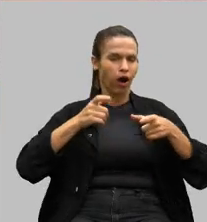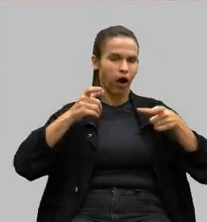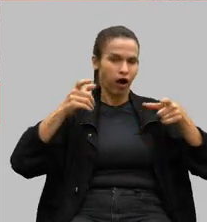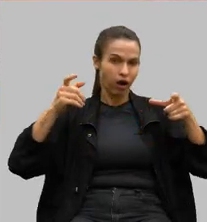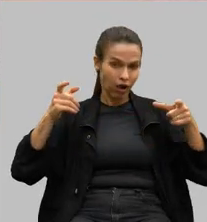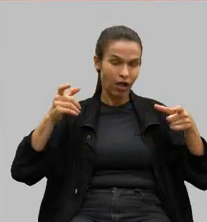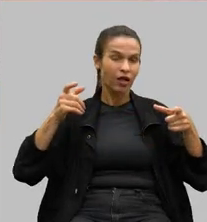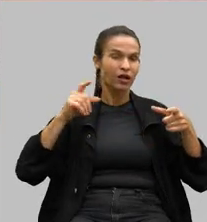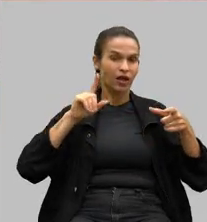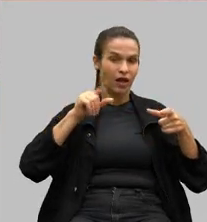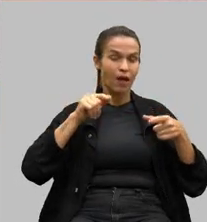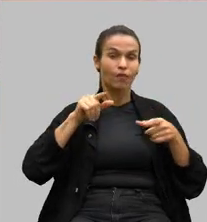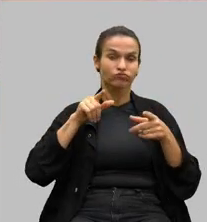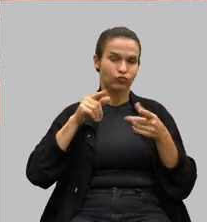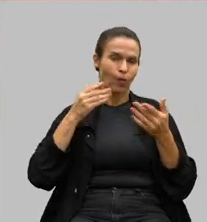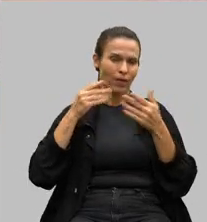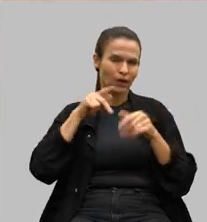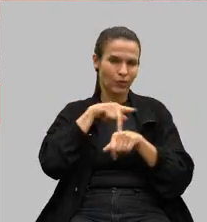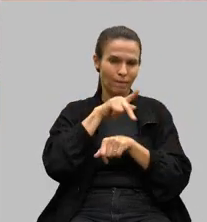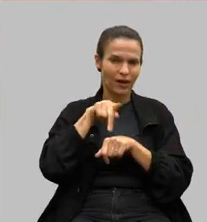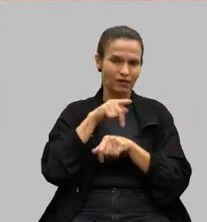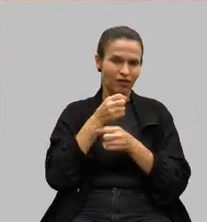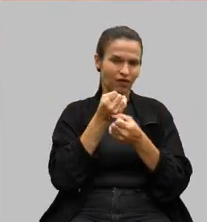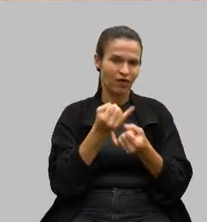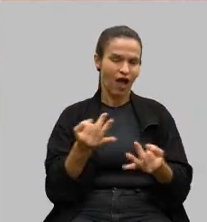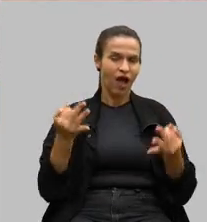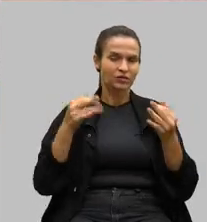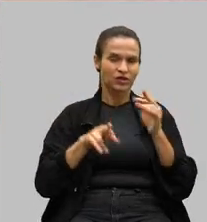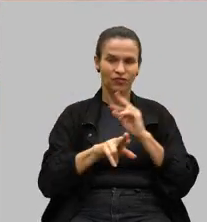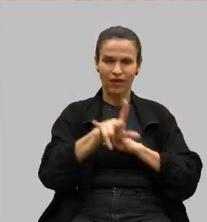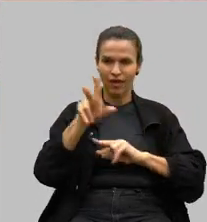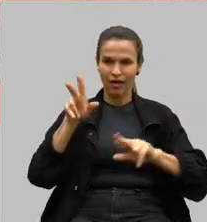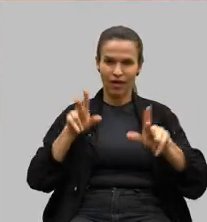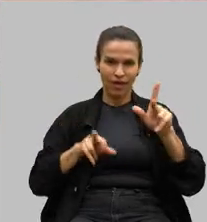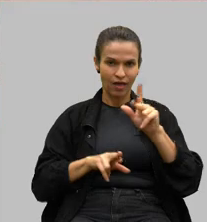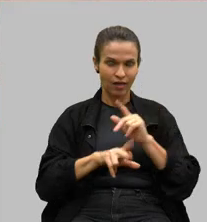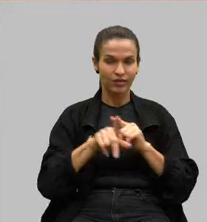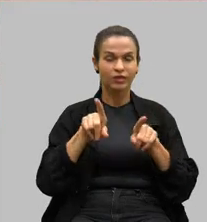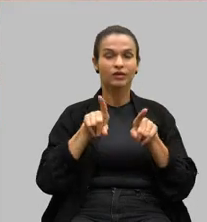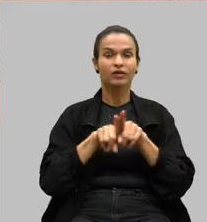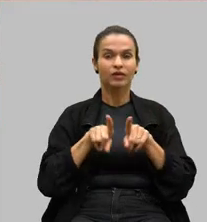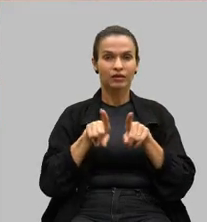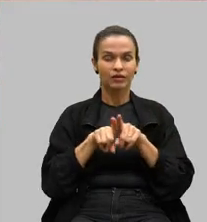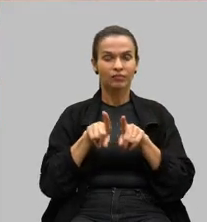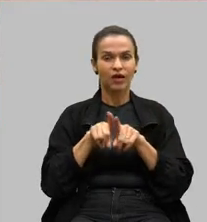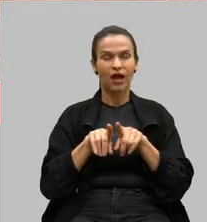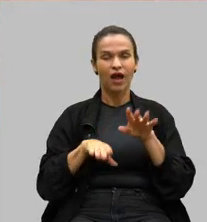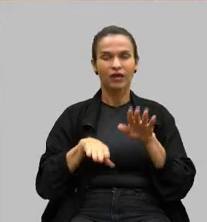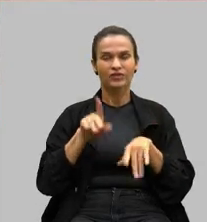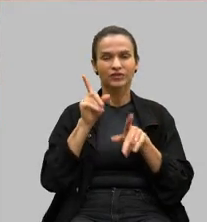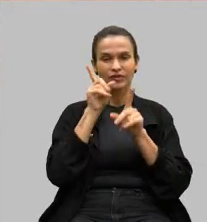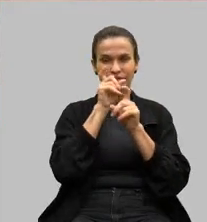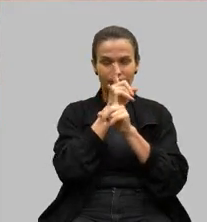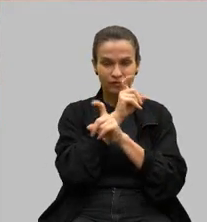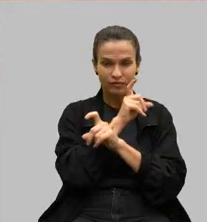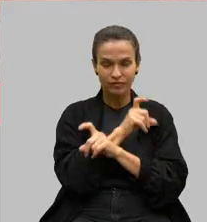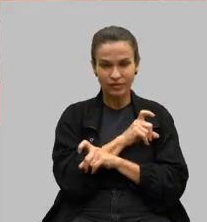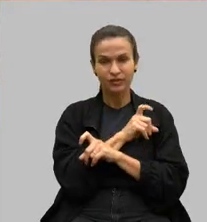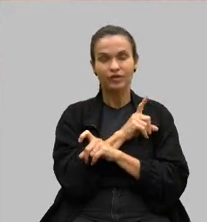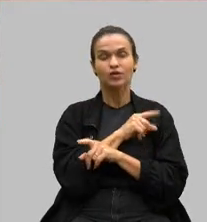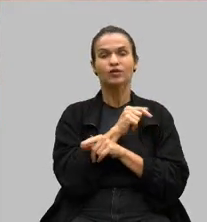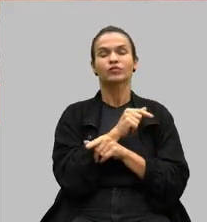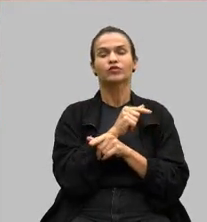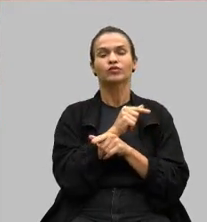nosso estado ele é um país Ele é plural ele é diverso e é muitas vezes é muito difícil pros